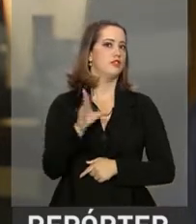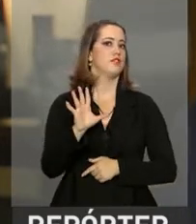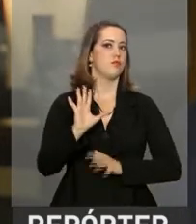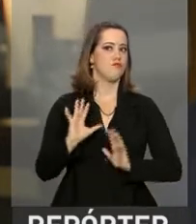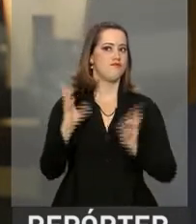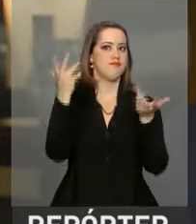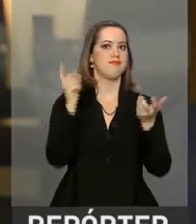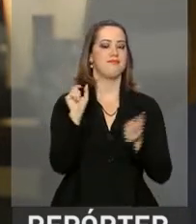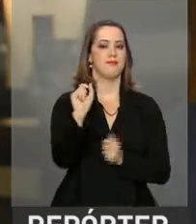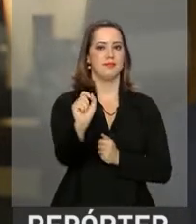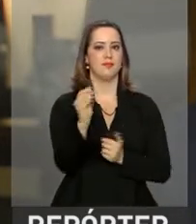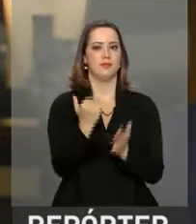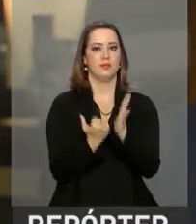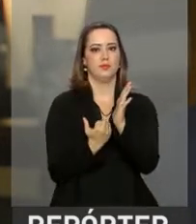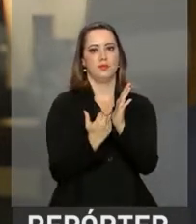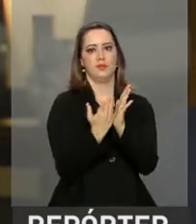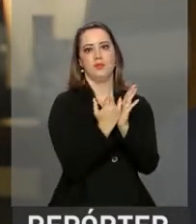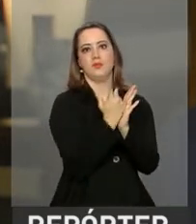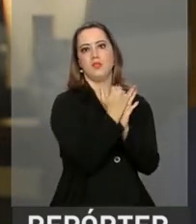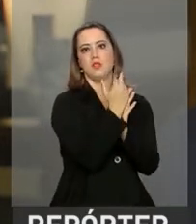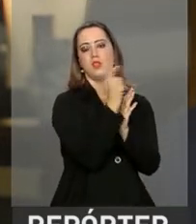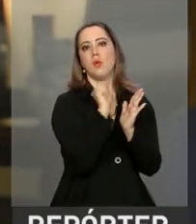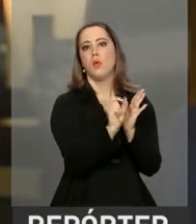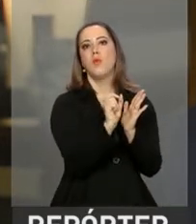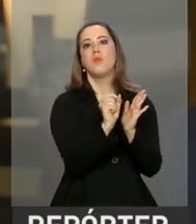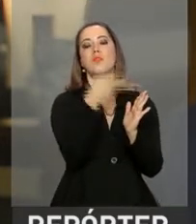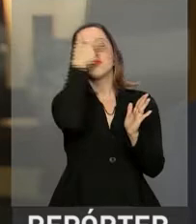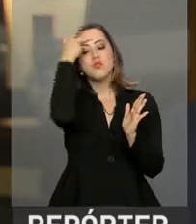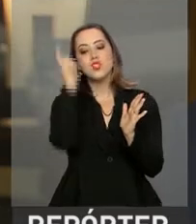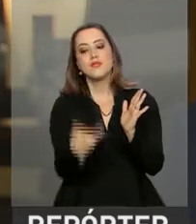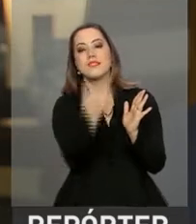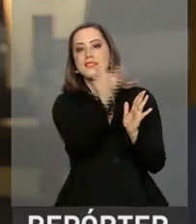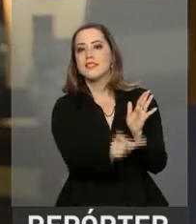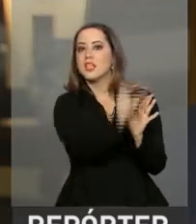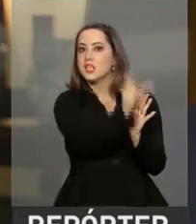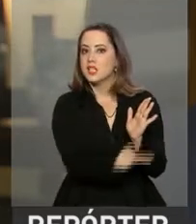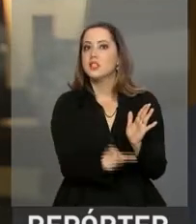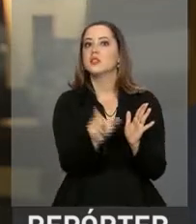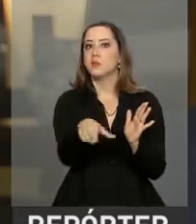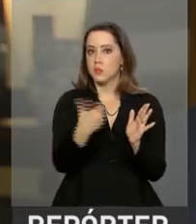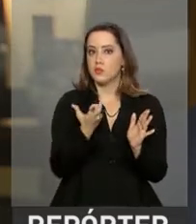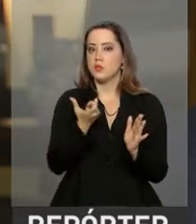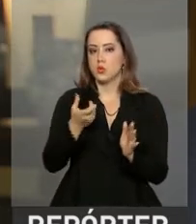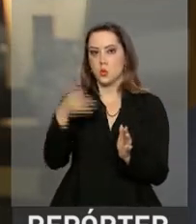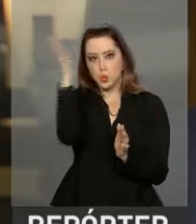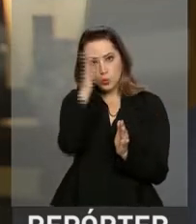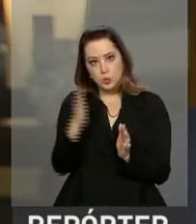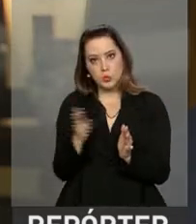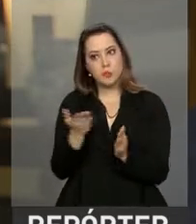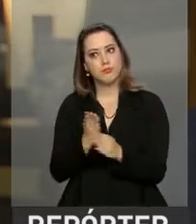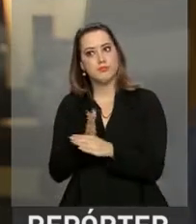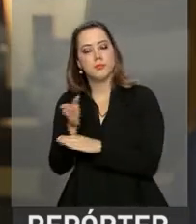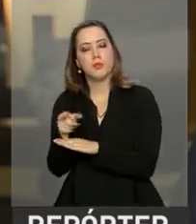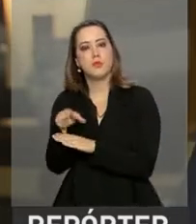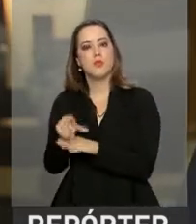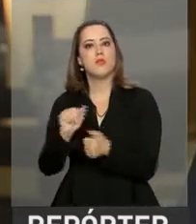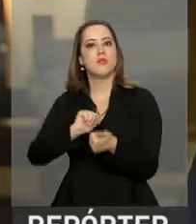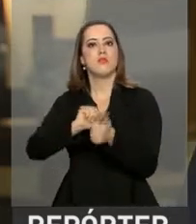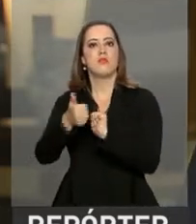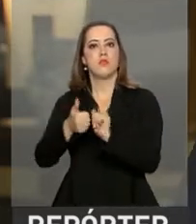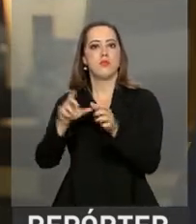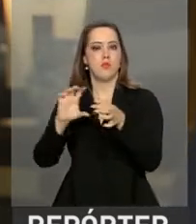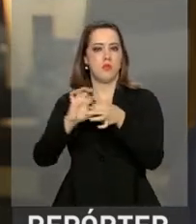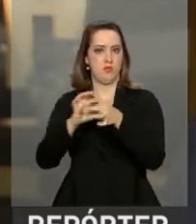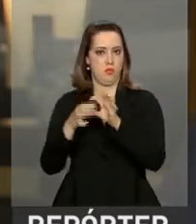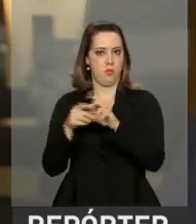que foi o aumento da delegação a participação do brasil nos jogos olímpicos mas saímos de uma delegação de